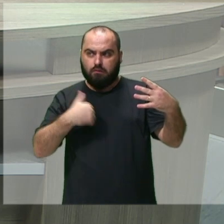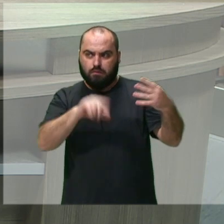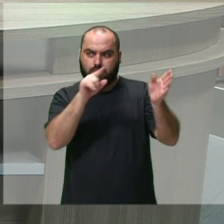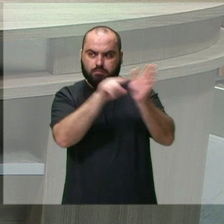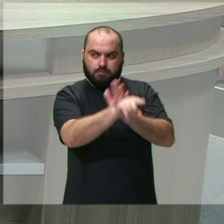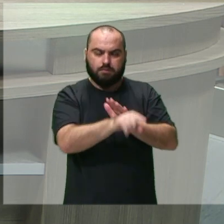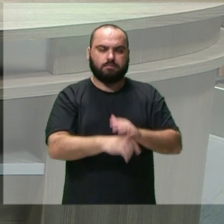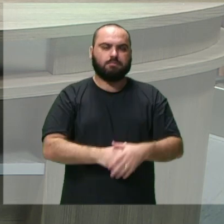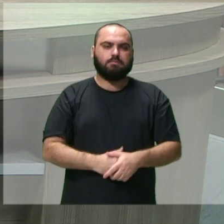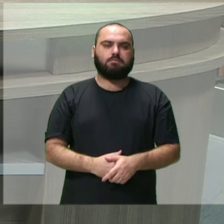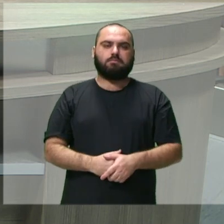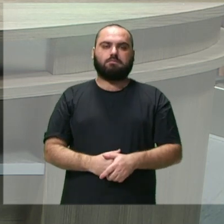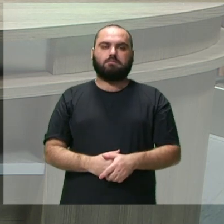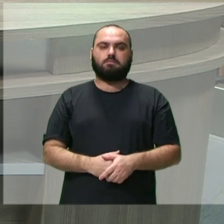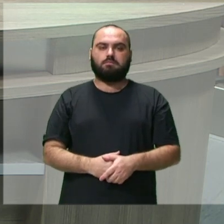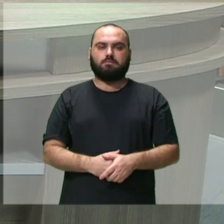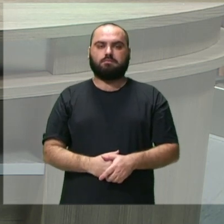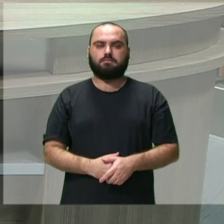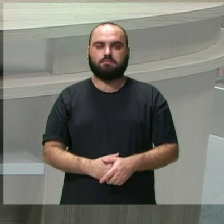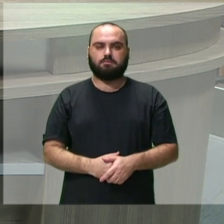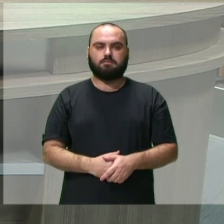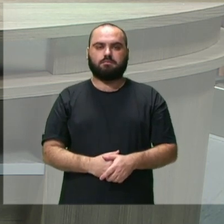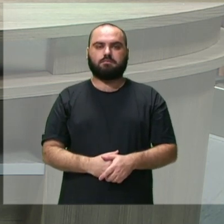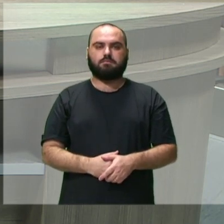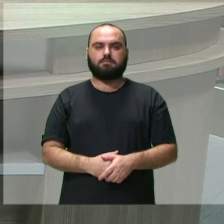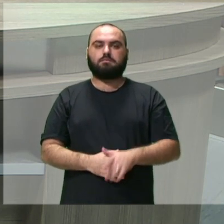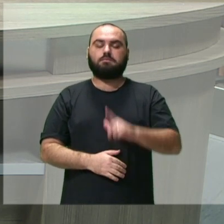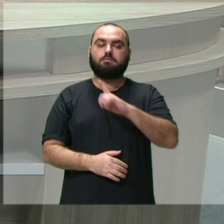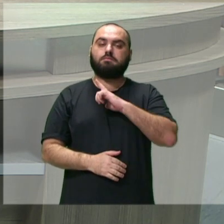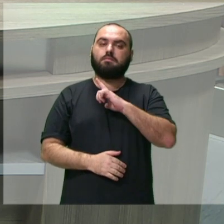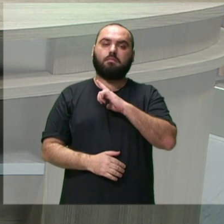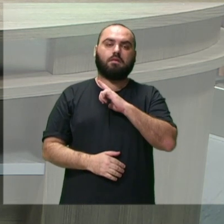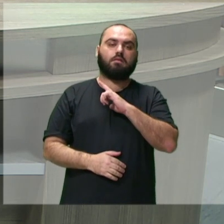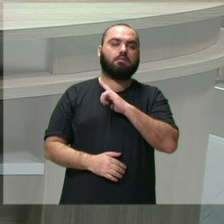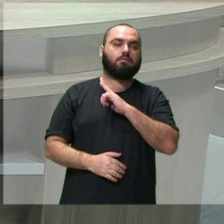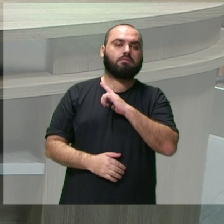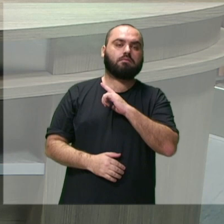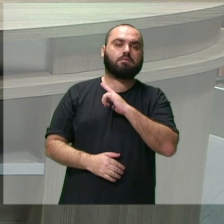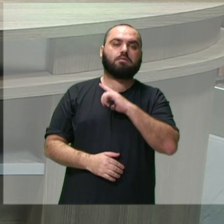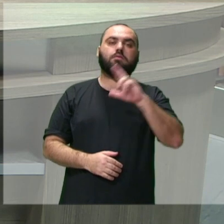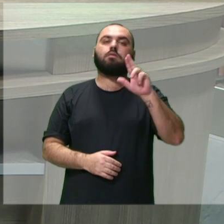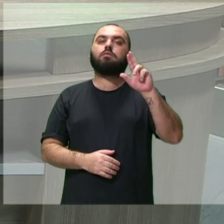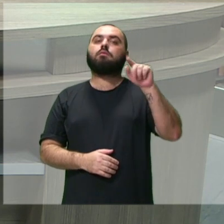colinha. Né, que você teve a menção no...